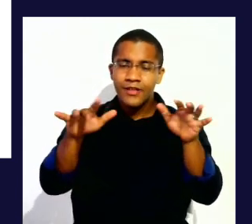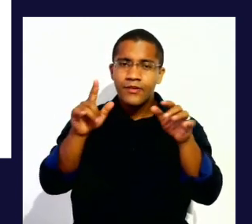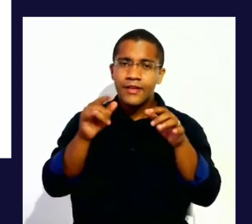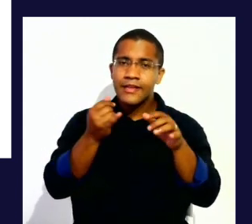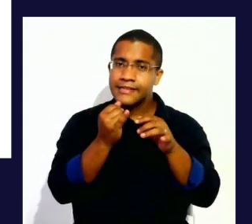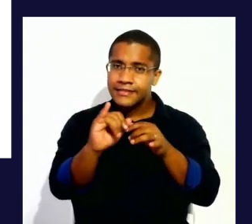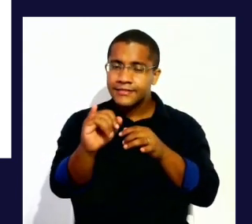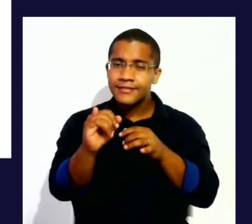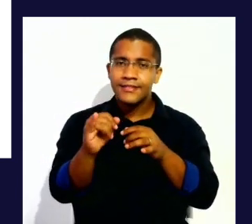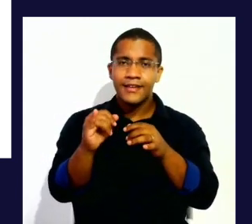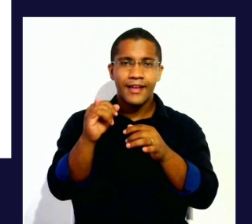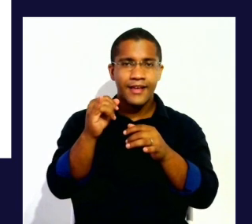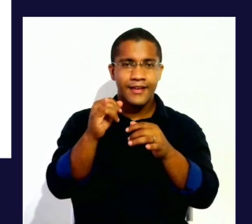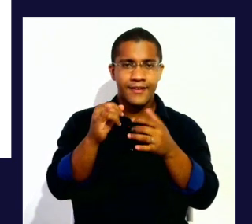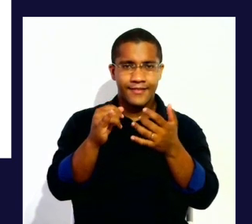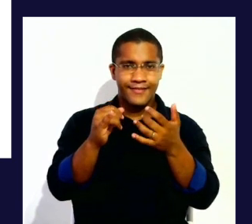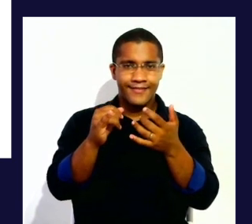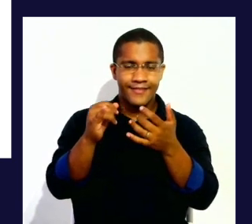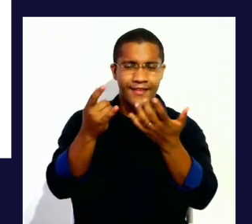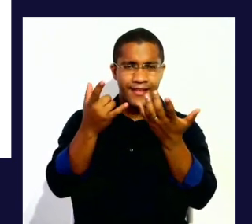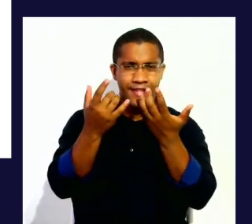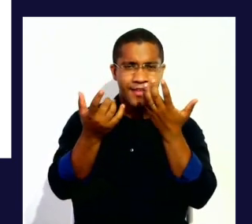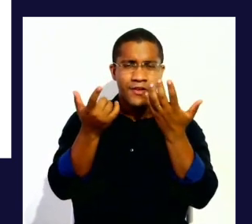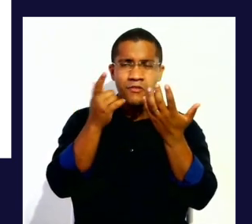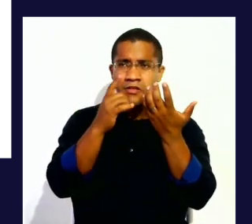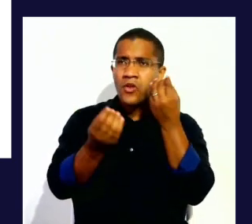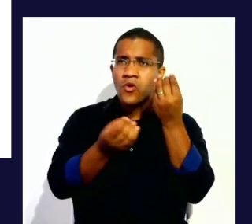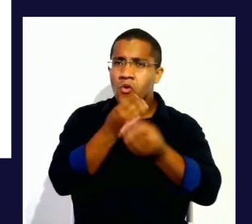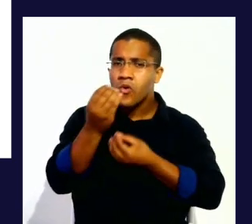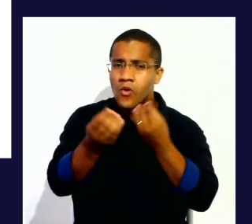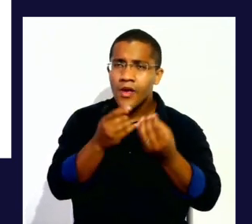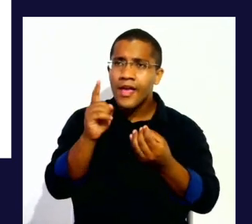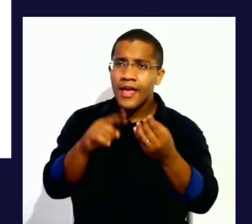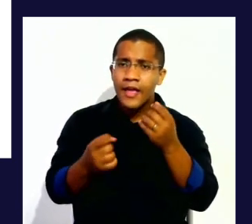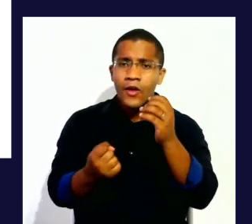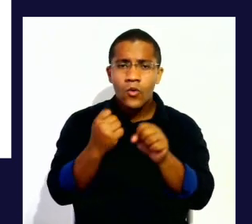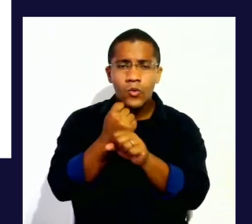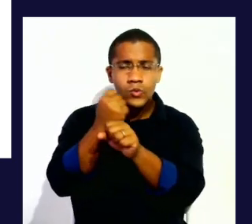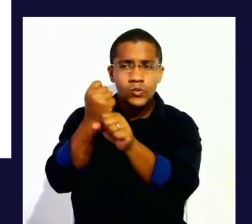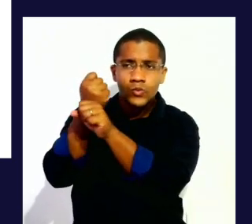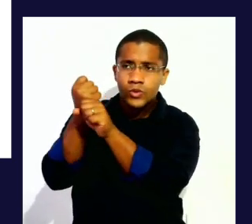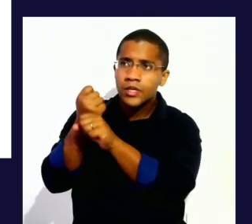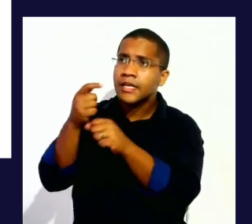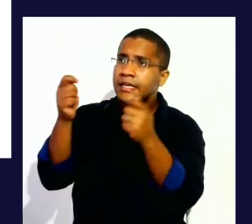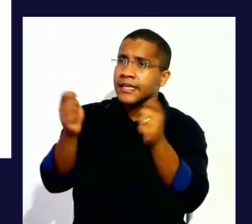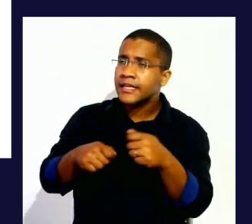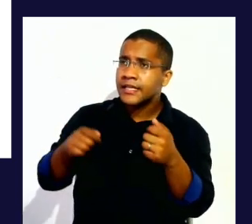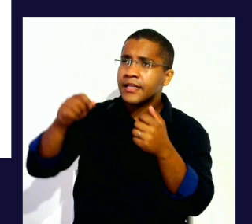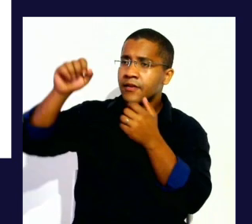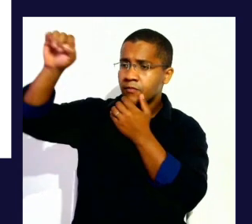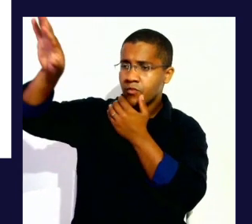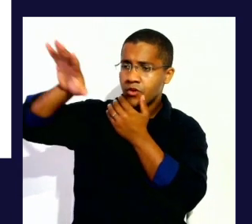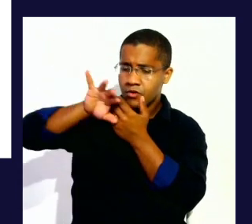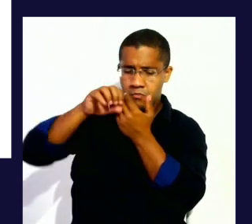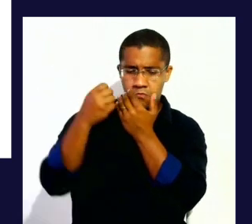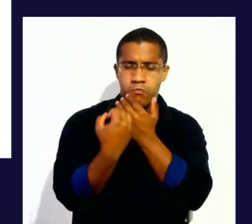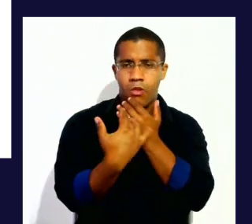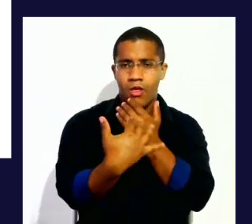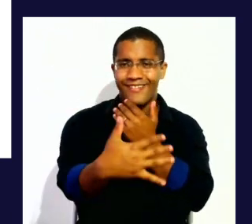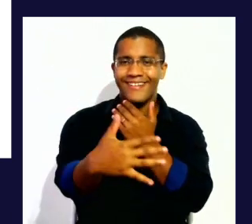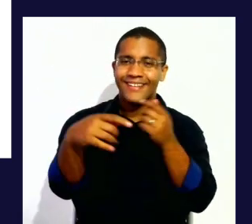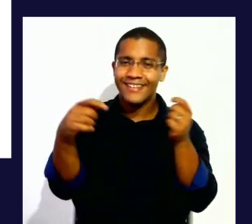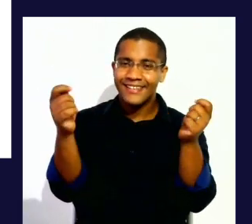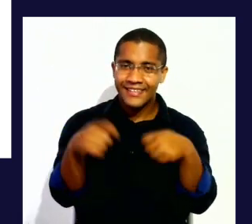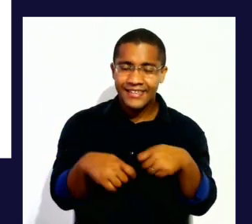elétrica através aí da construção de empreendimentos como fontes renováveis e baixa emissão de